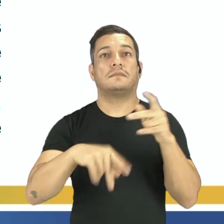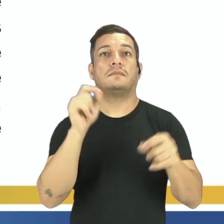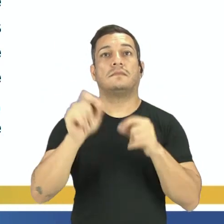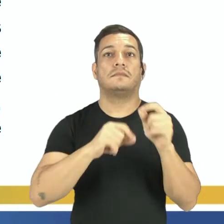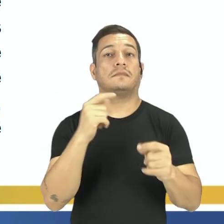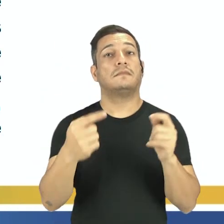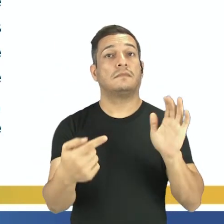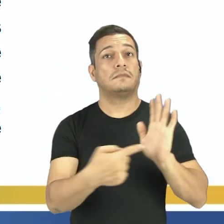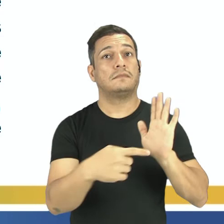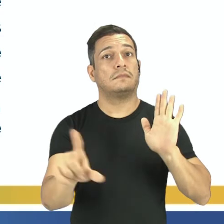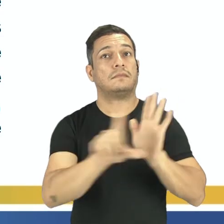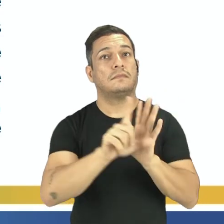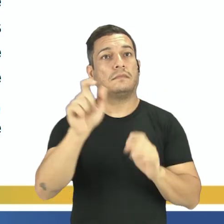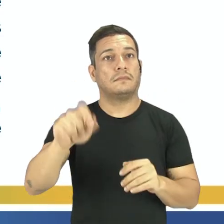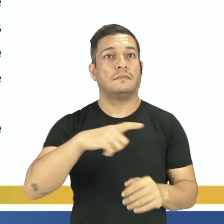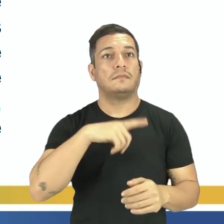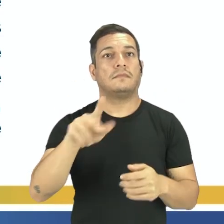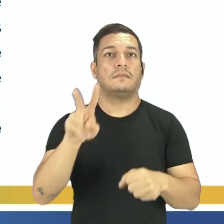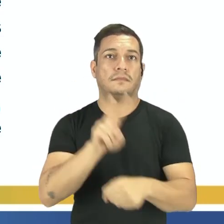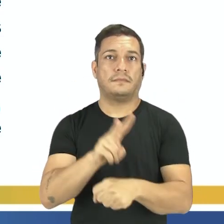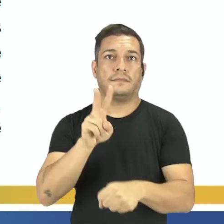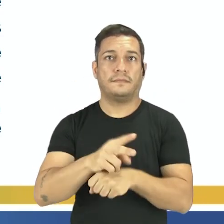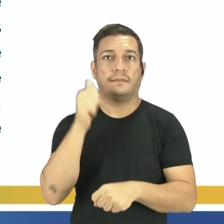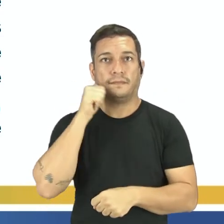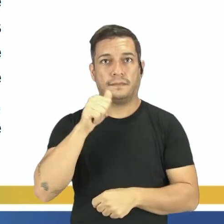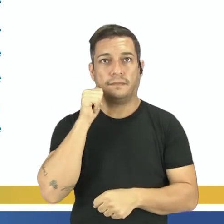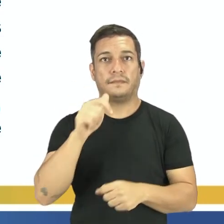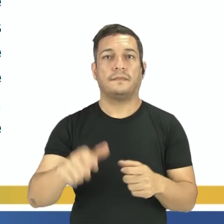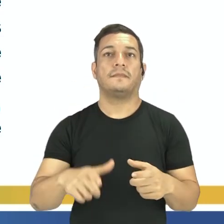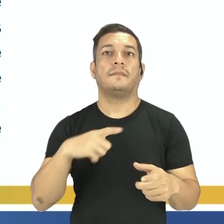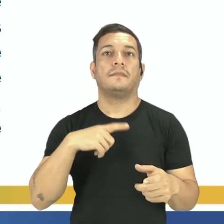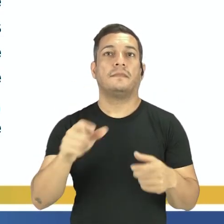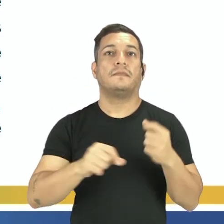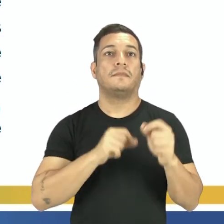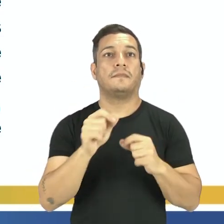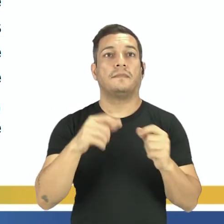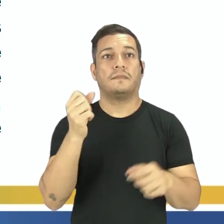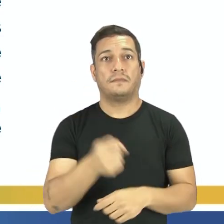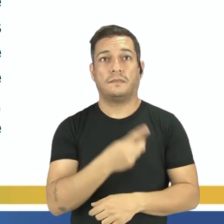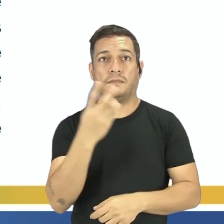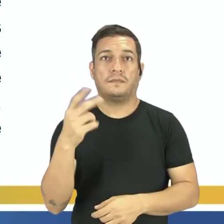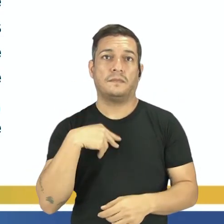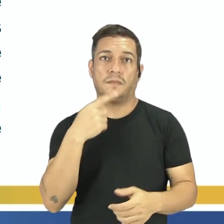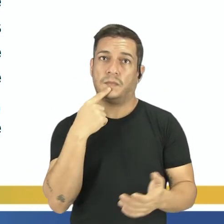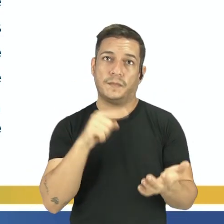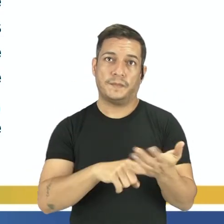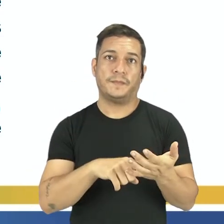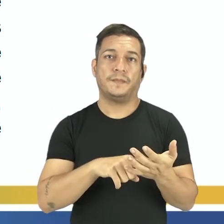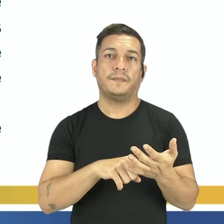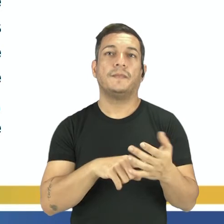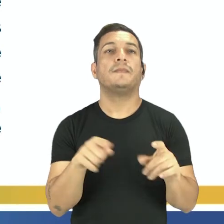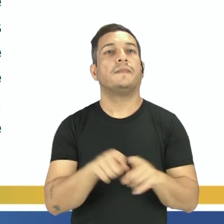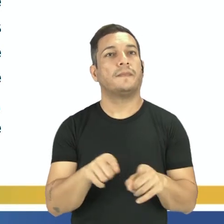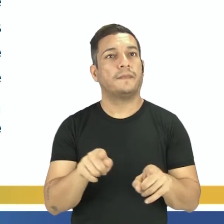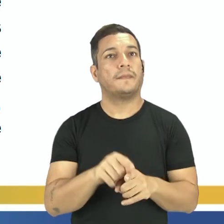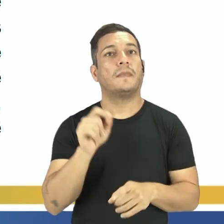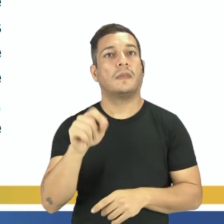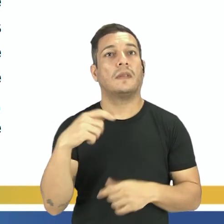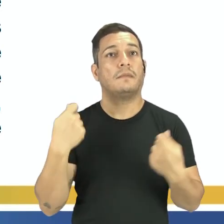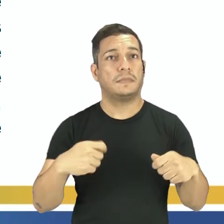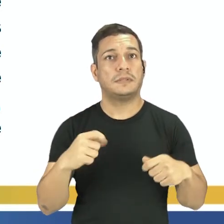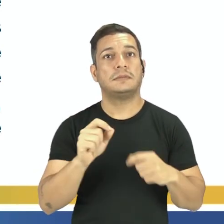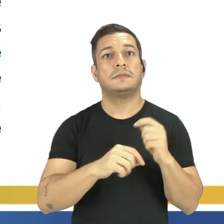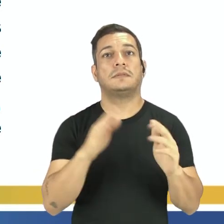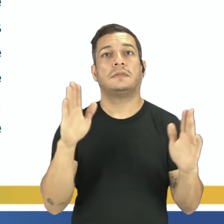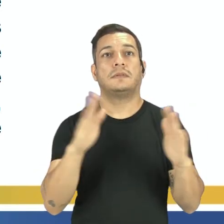dispositivos legais existentes que protegem a mulher, aumentando desse modo o número de denúncias. Aliado a isso, é preciso